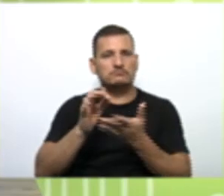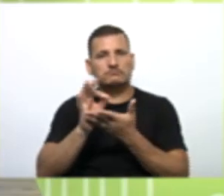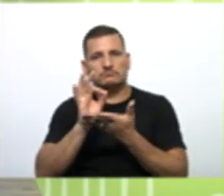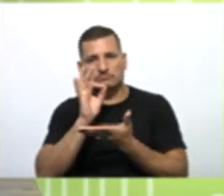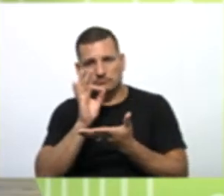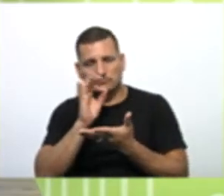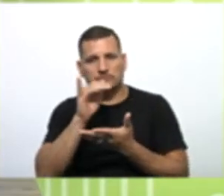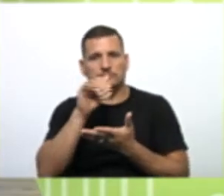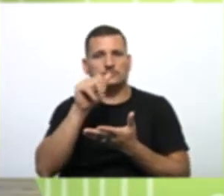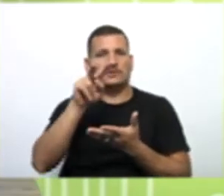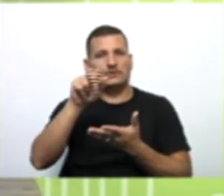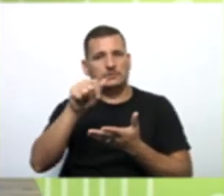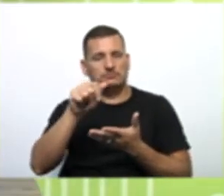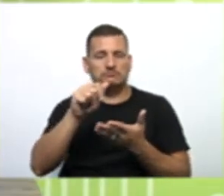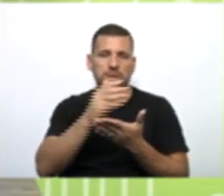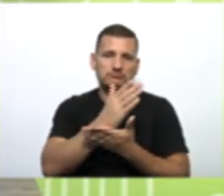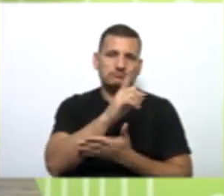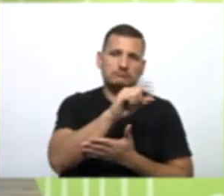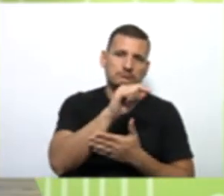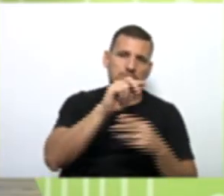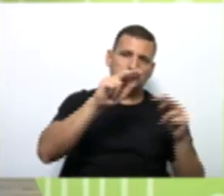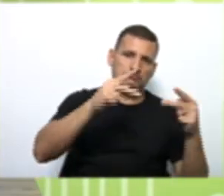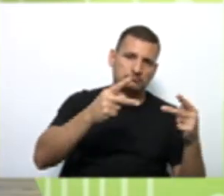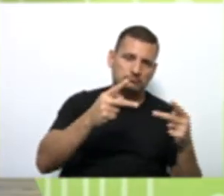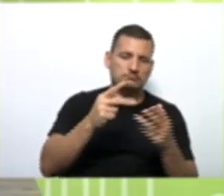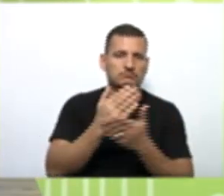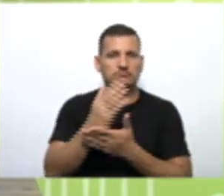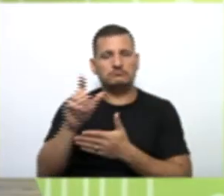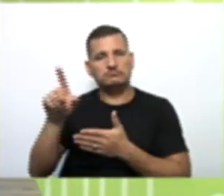Java, outros preferem HTML, outros preferem